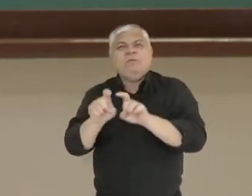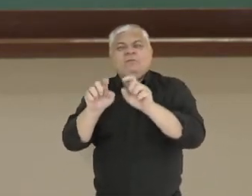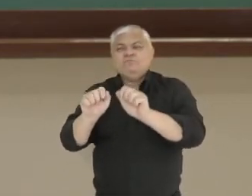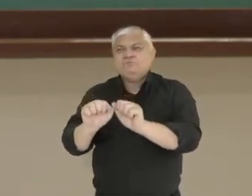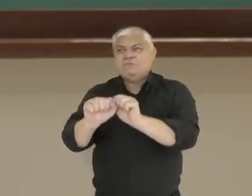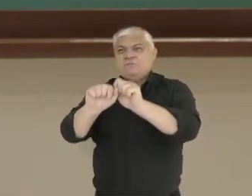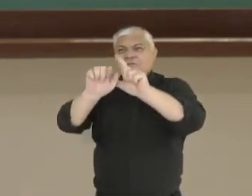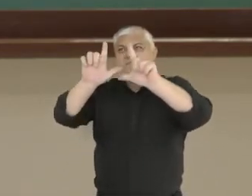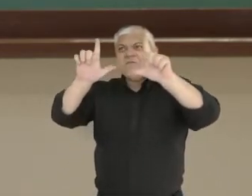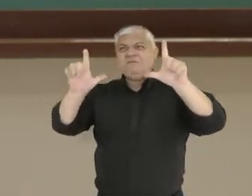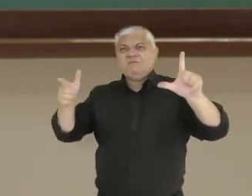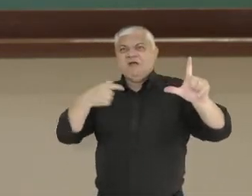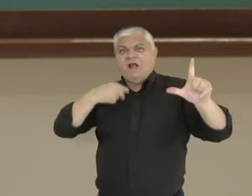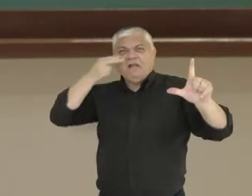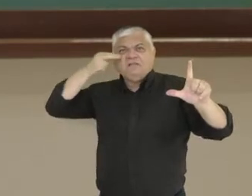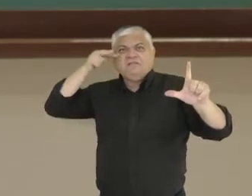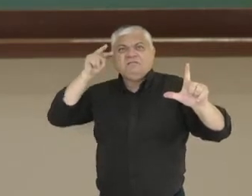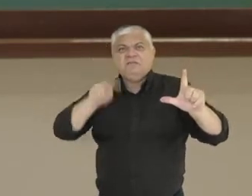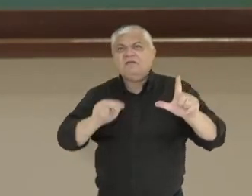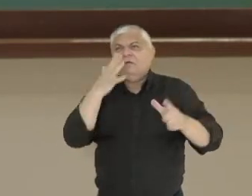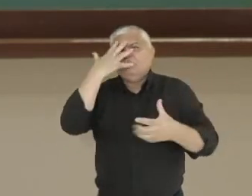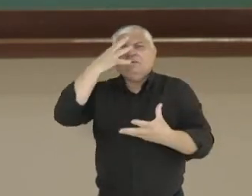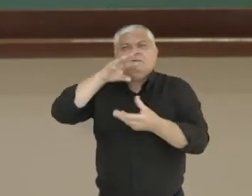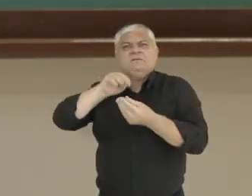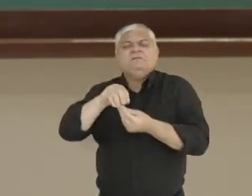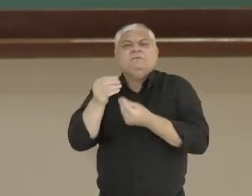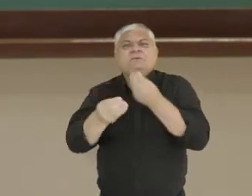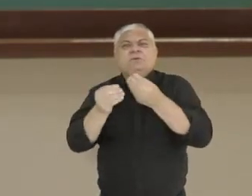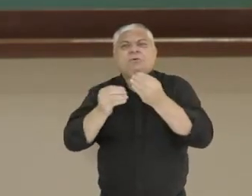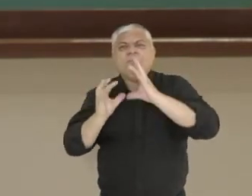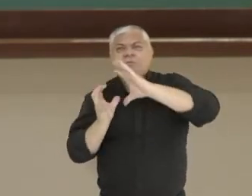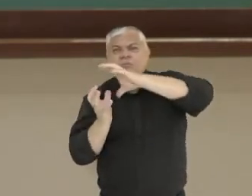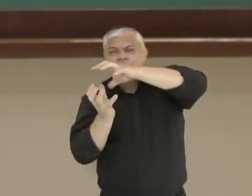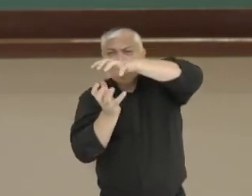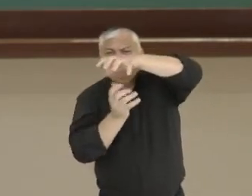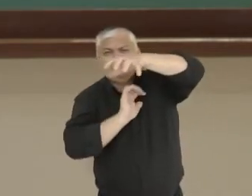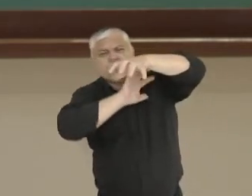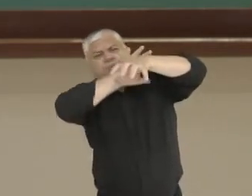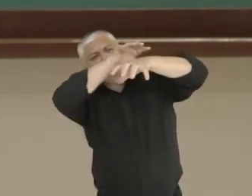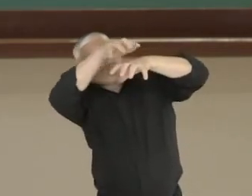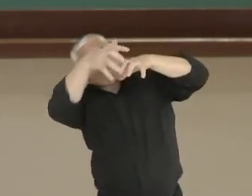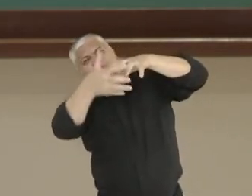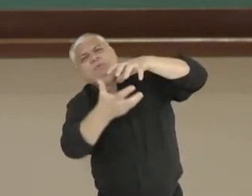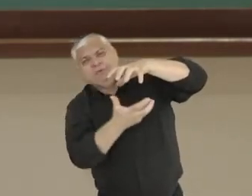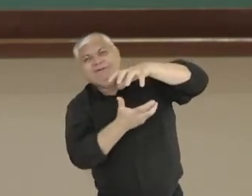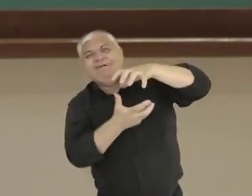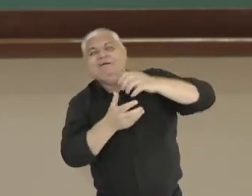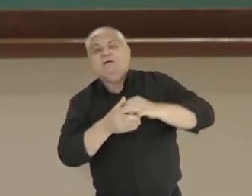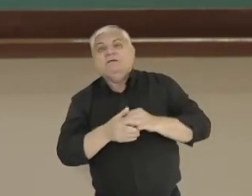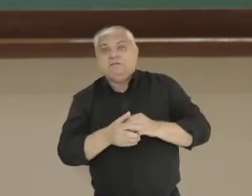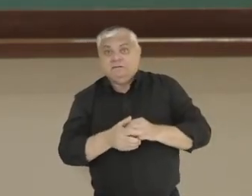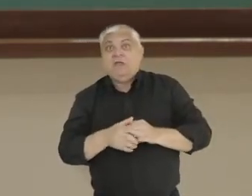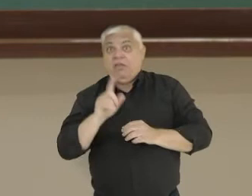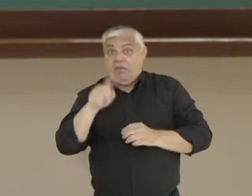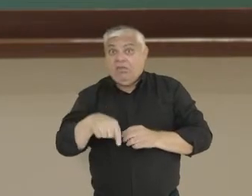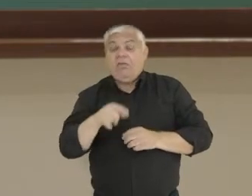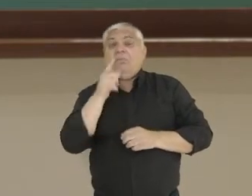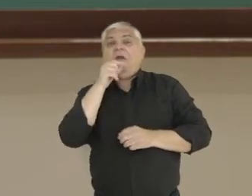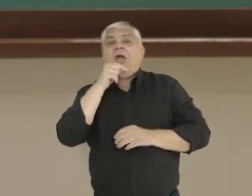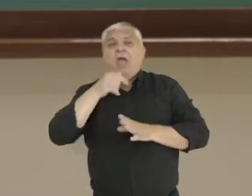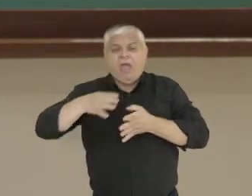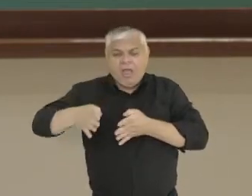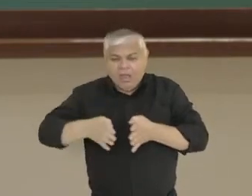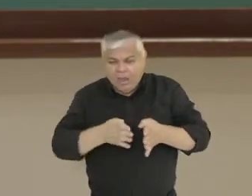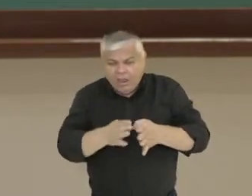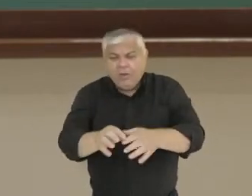nos possibilitarão uma compreensão da superfície terrestre de uma determinada condição, seja cursos de água,